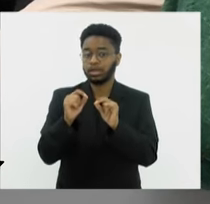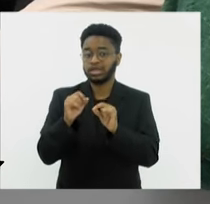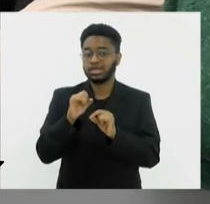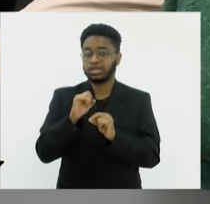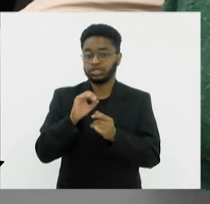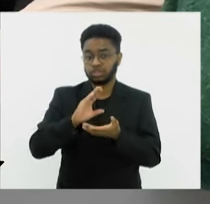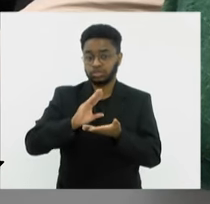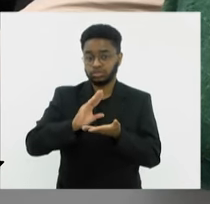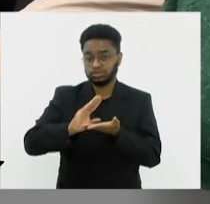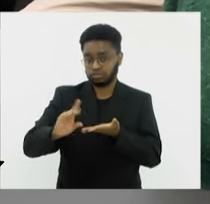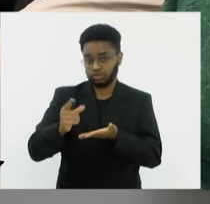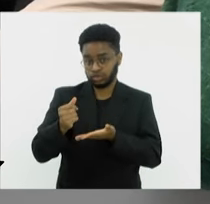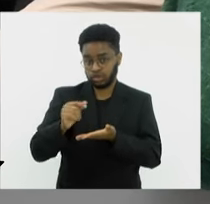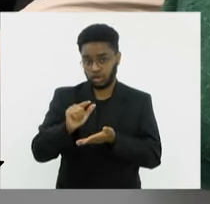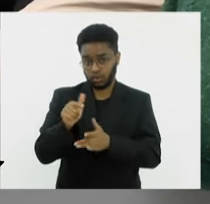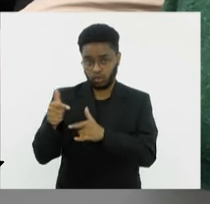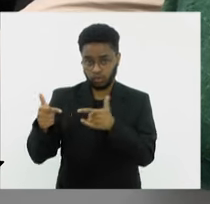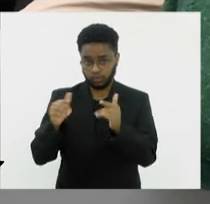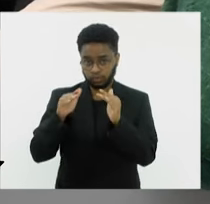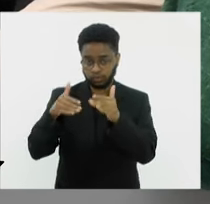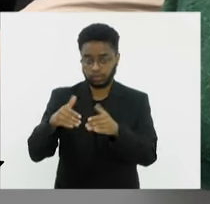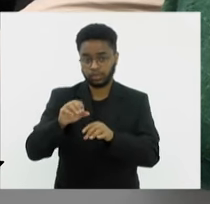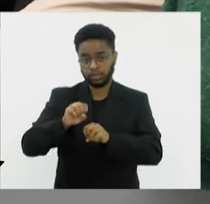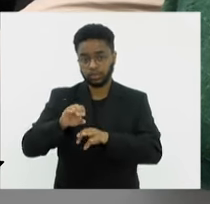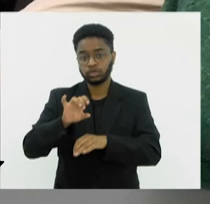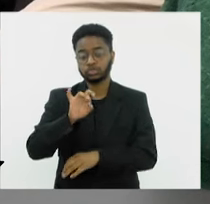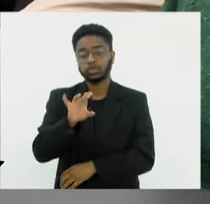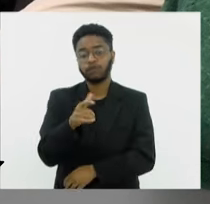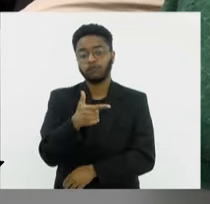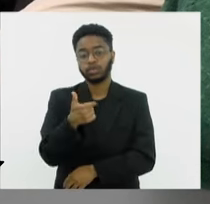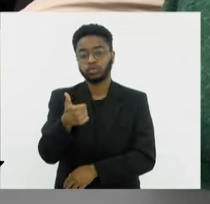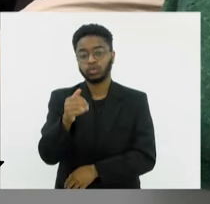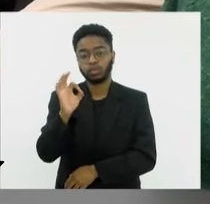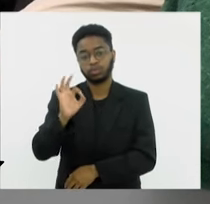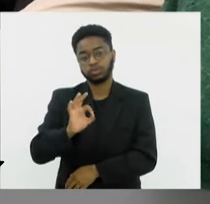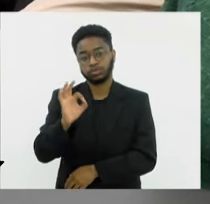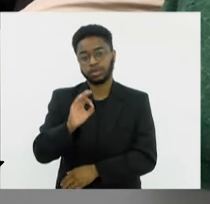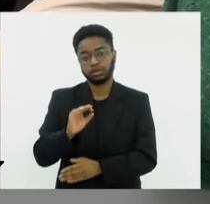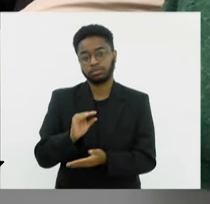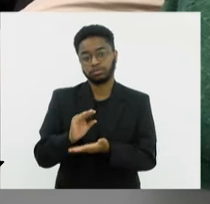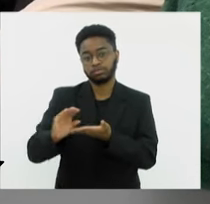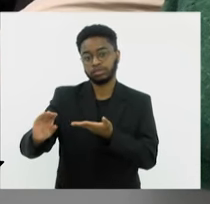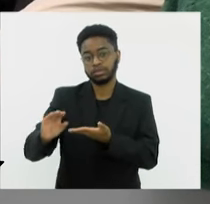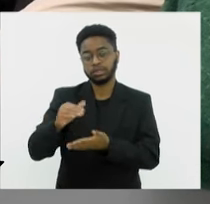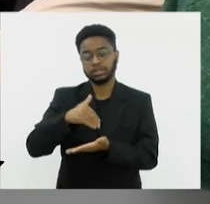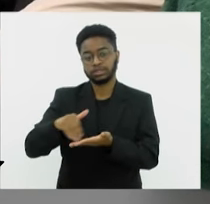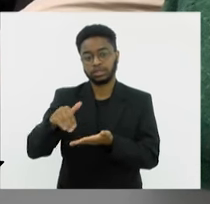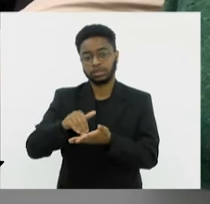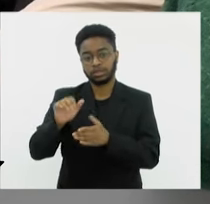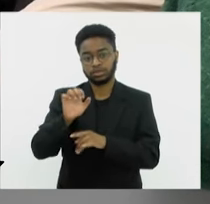Fundeb da função educação, só 21% dos recursos estão indo para a Secretaria Estadual de Educação.